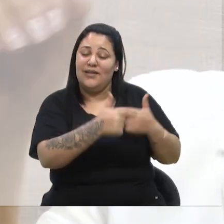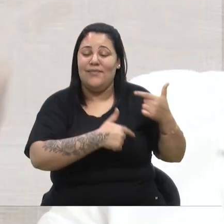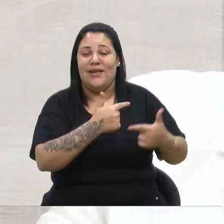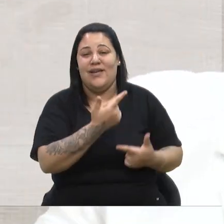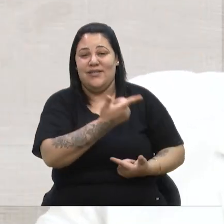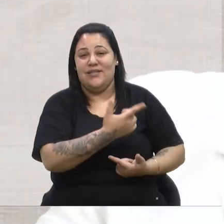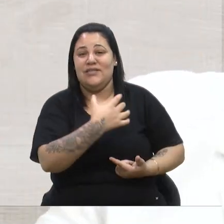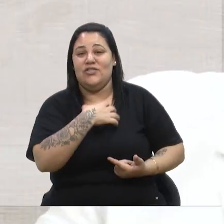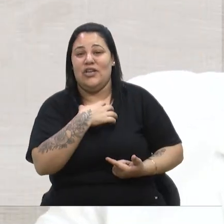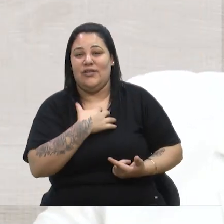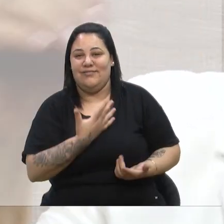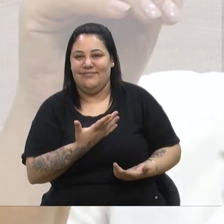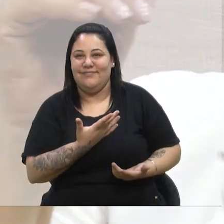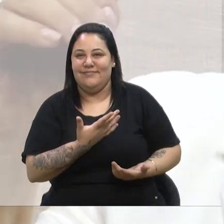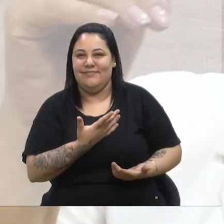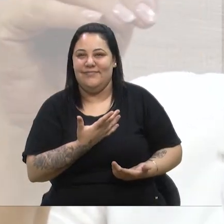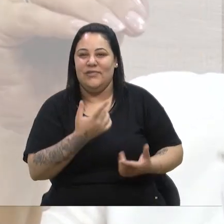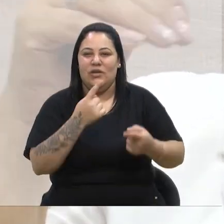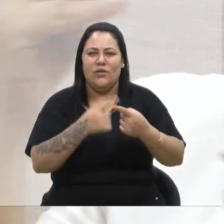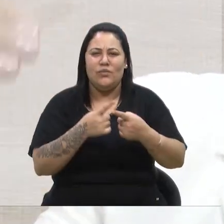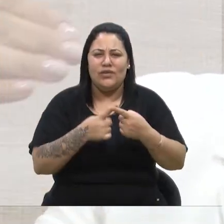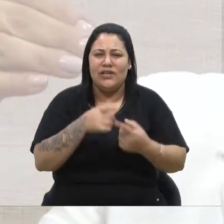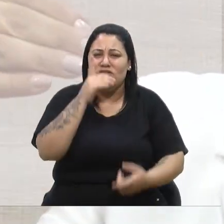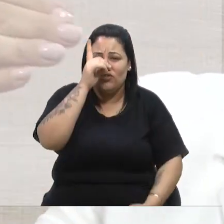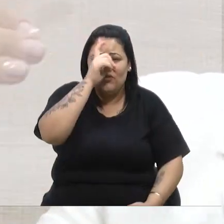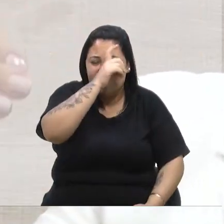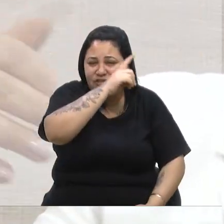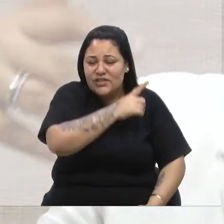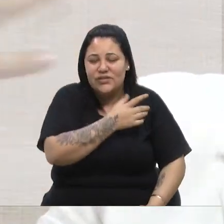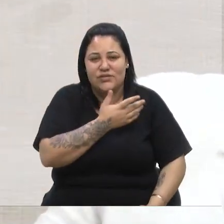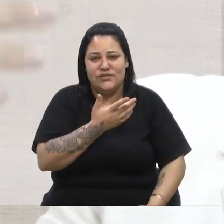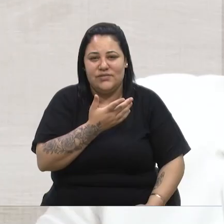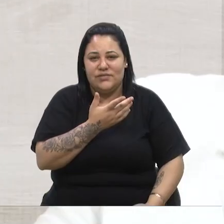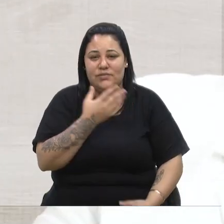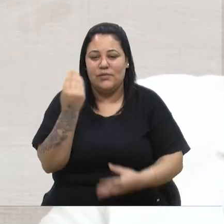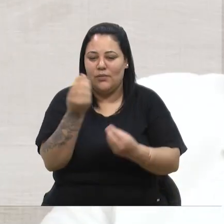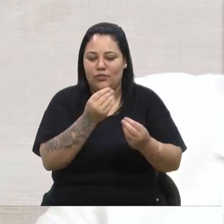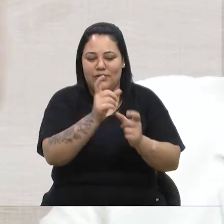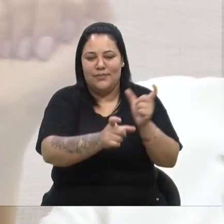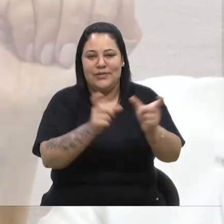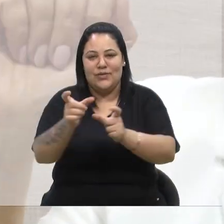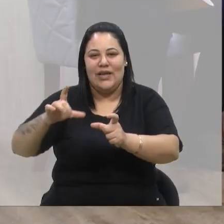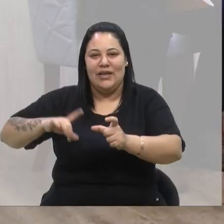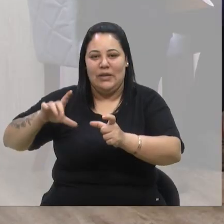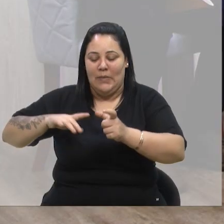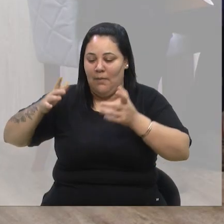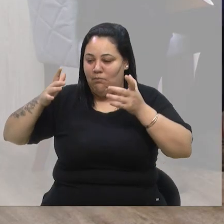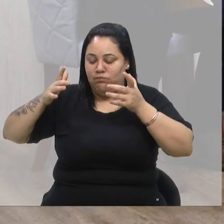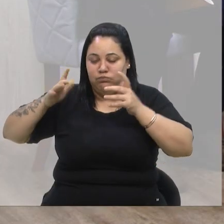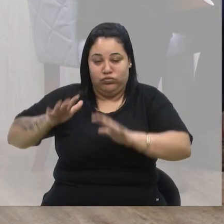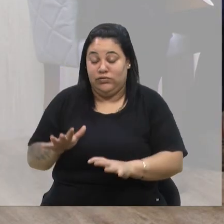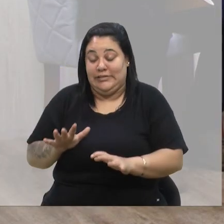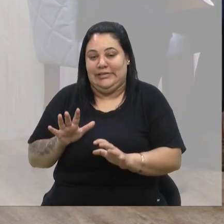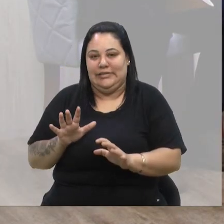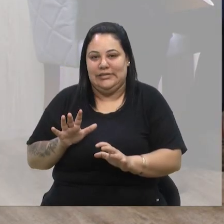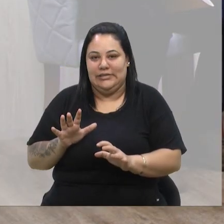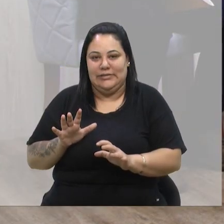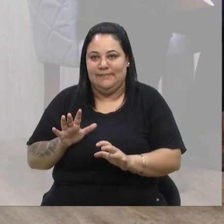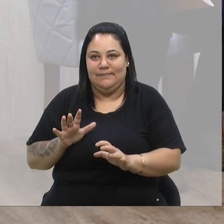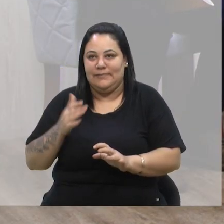Claro. Porque é muito difícil para muitas pessoas passar por crises. Seja